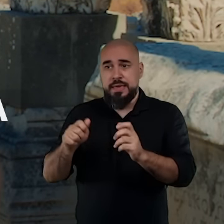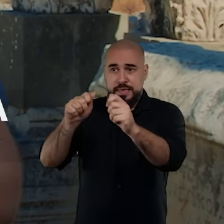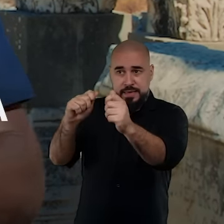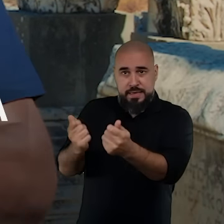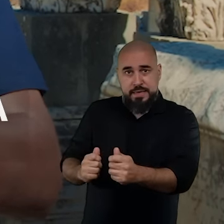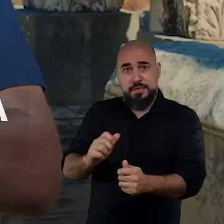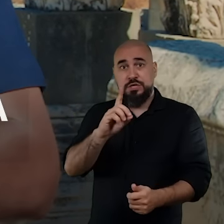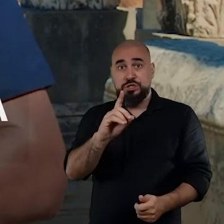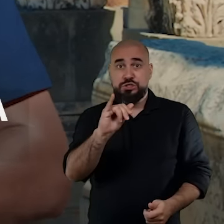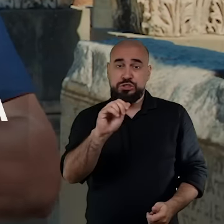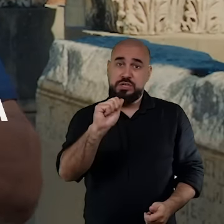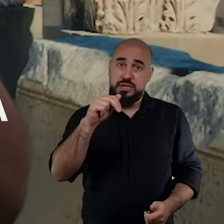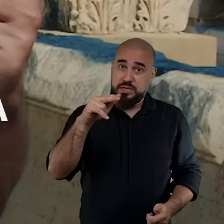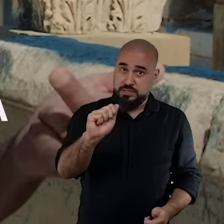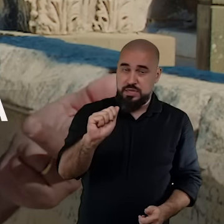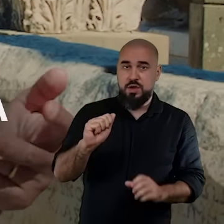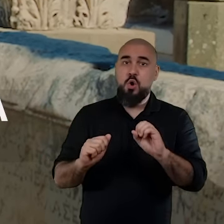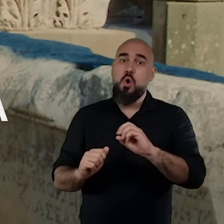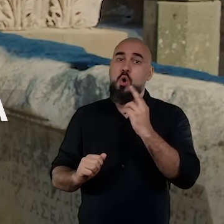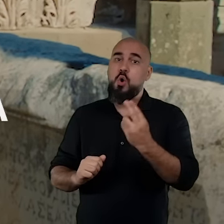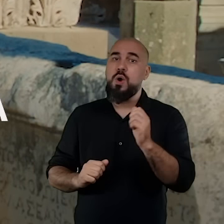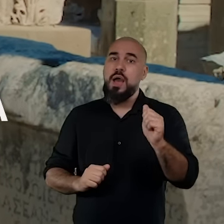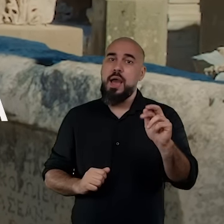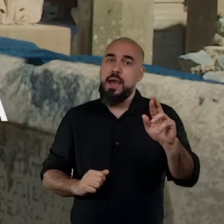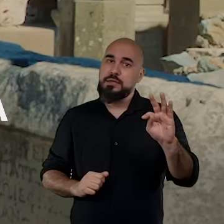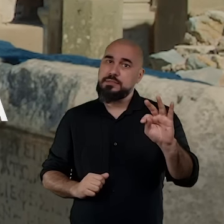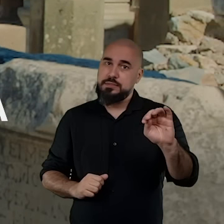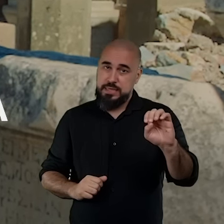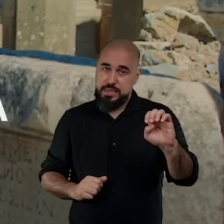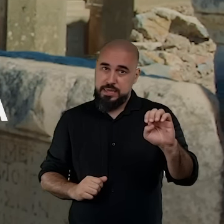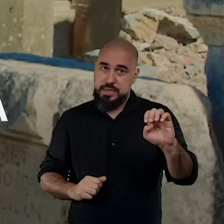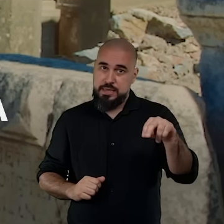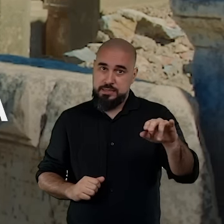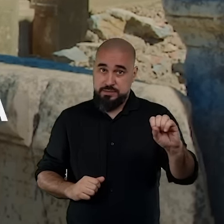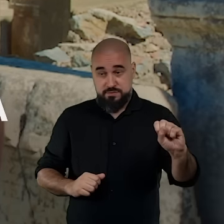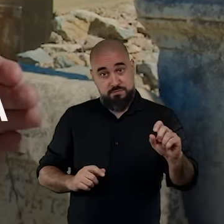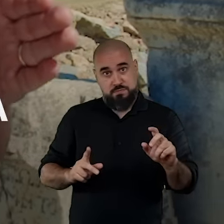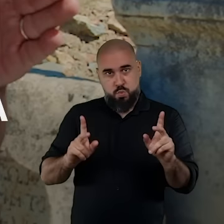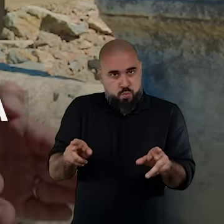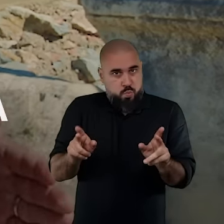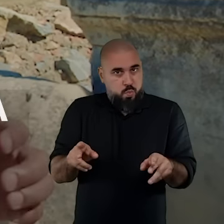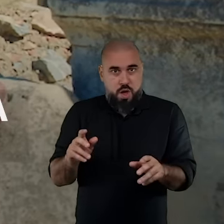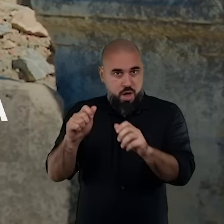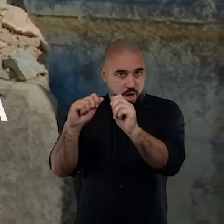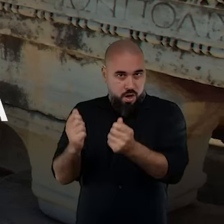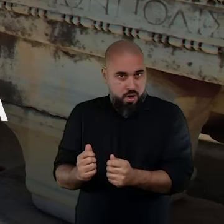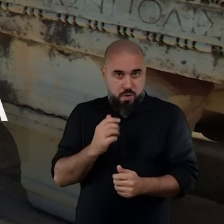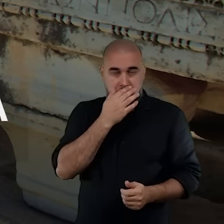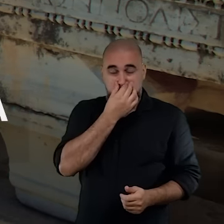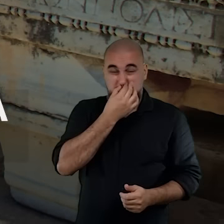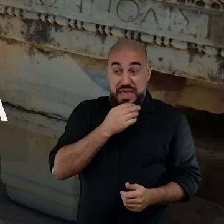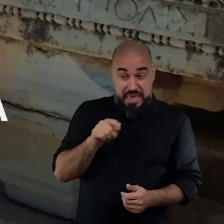que era a deusa Diana ou Artemis, lembrando que Artemis ou Diana é o nome da mesma divindade,